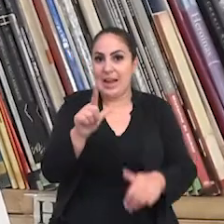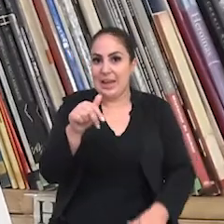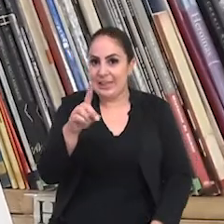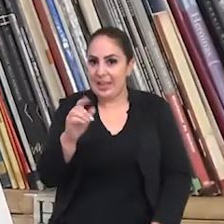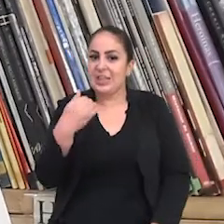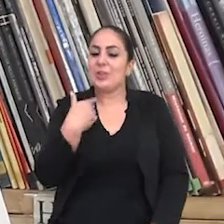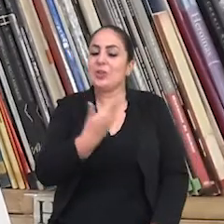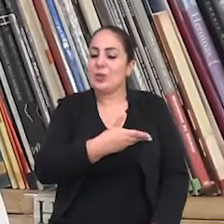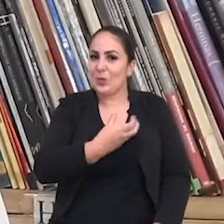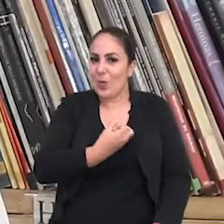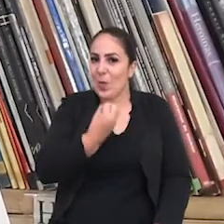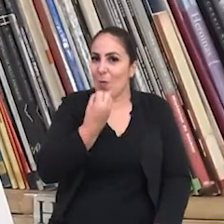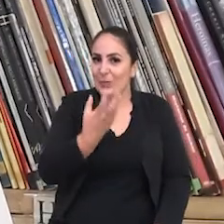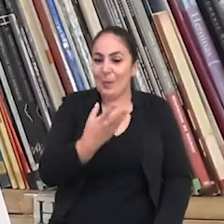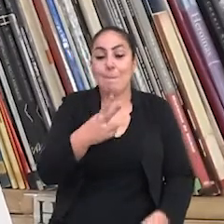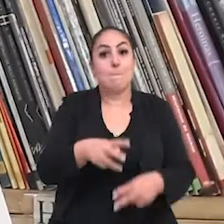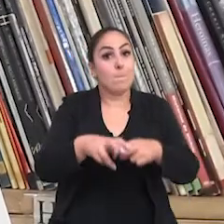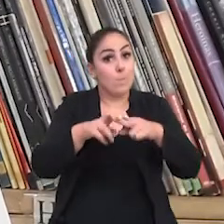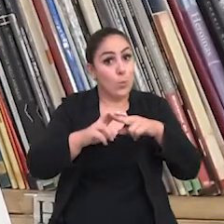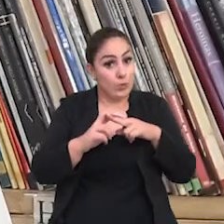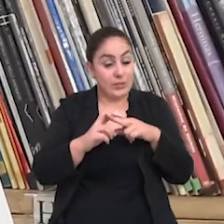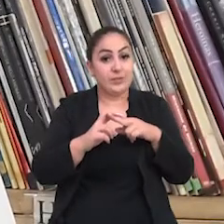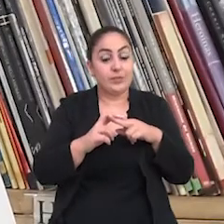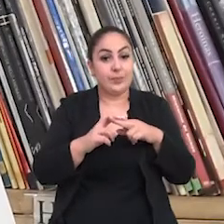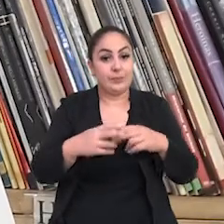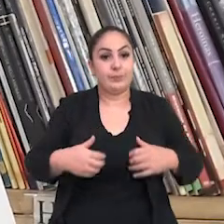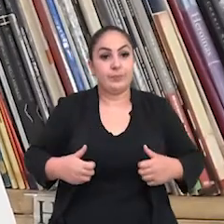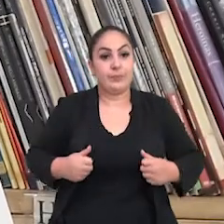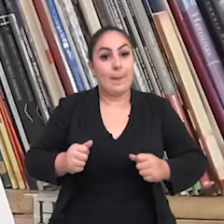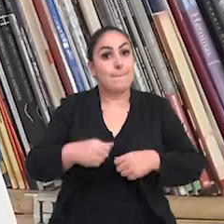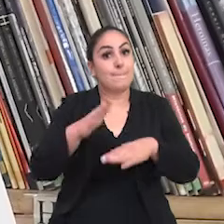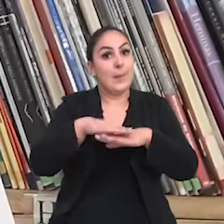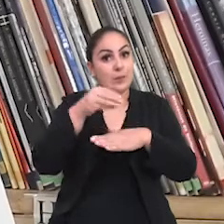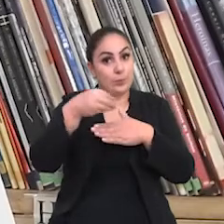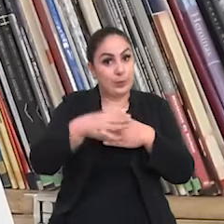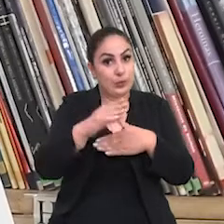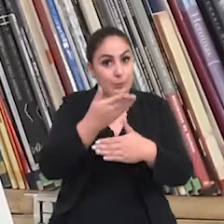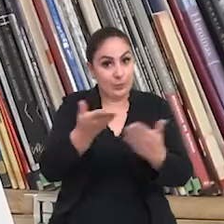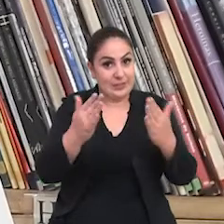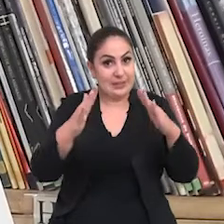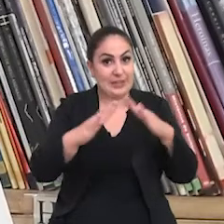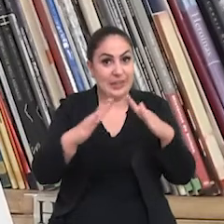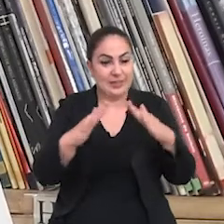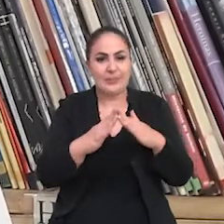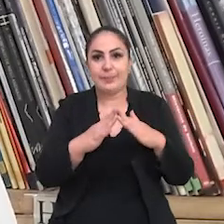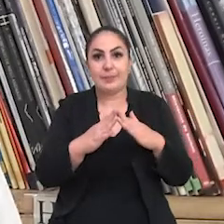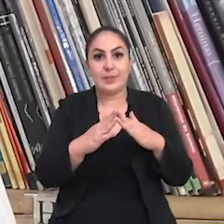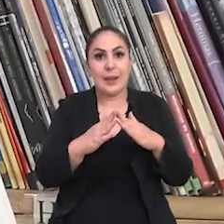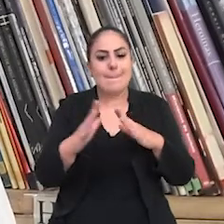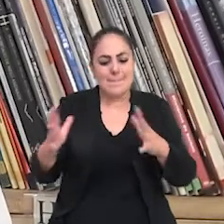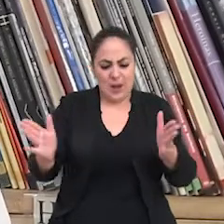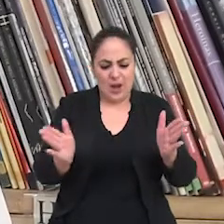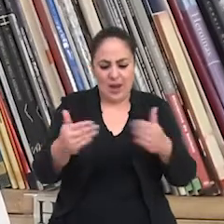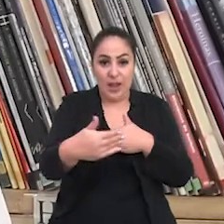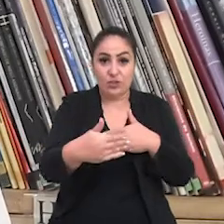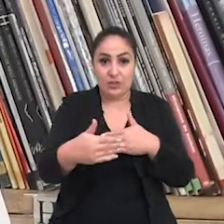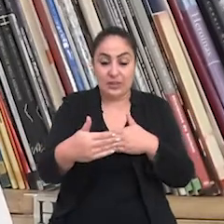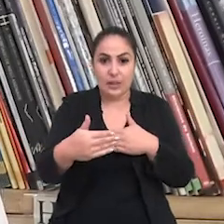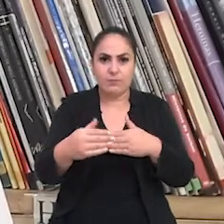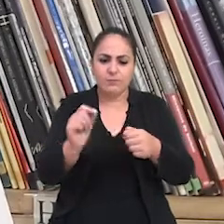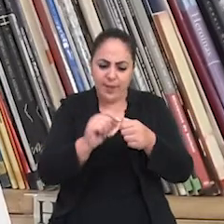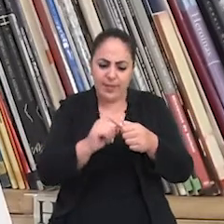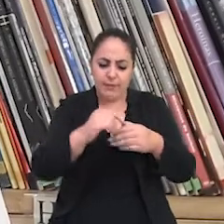lenda que nós vamos contar. Por isso, fica mais uma dica aí para o pessoal de casa. Que tal pegar uma caixa de